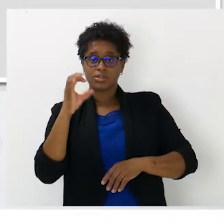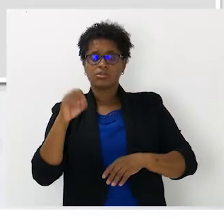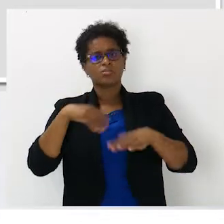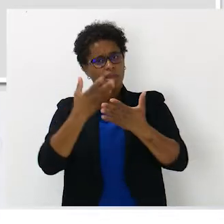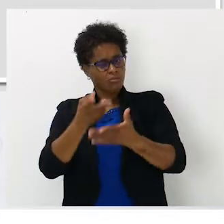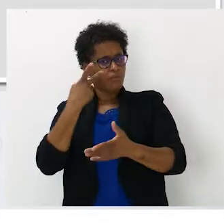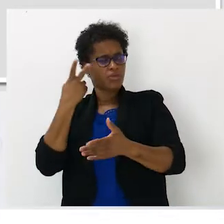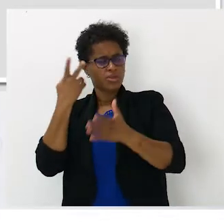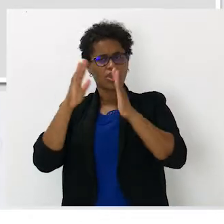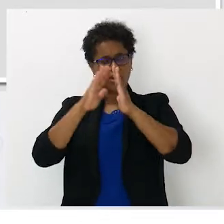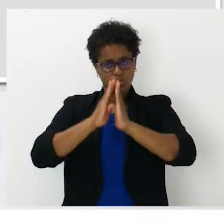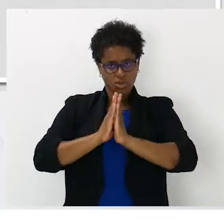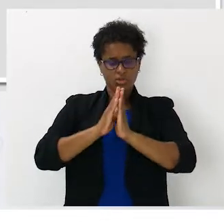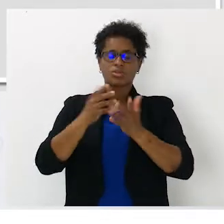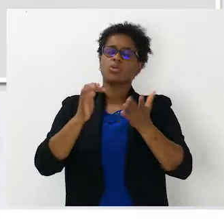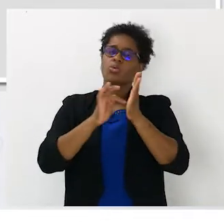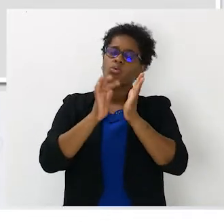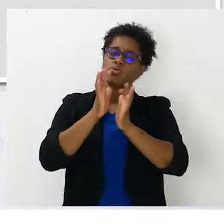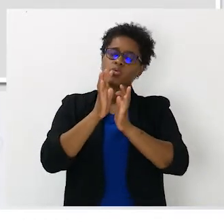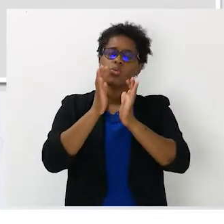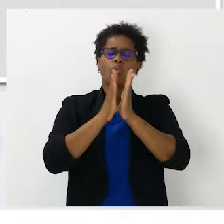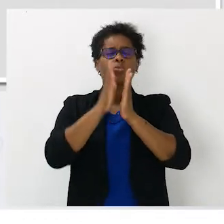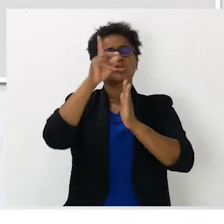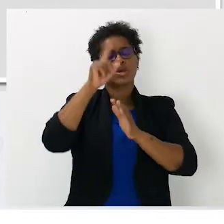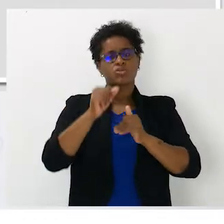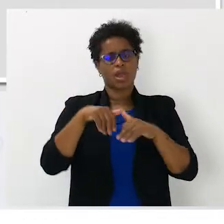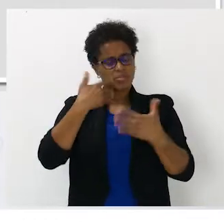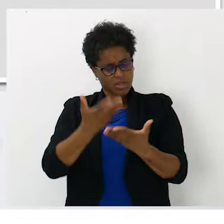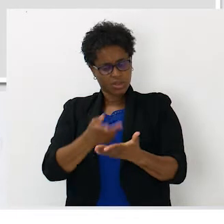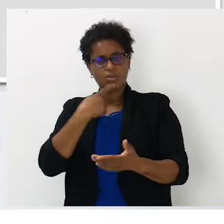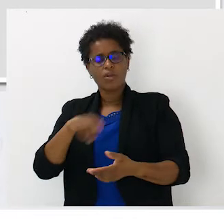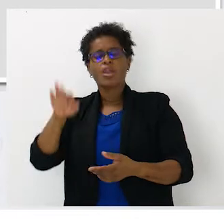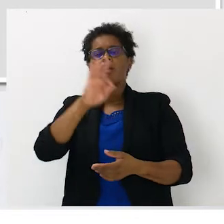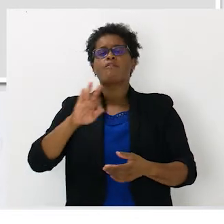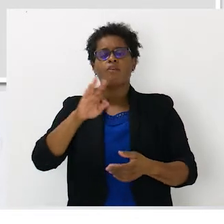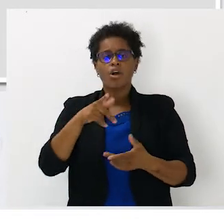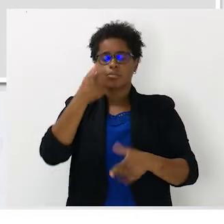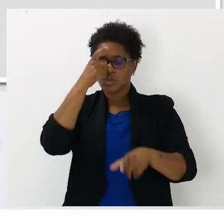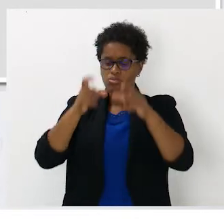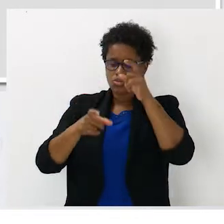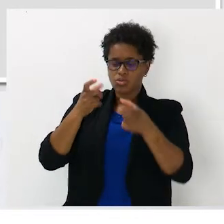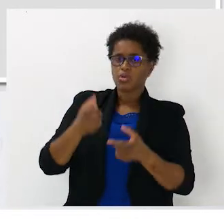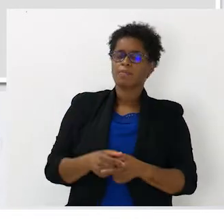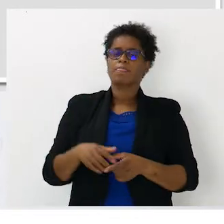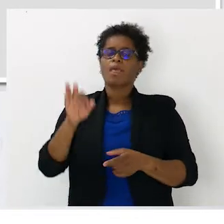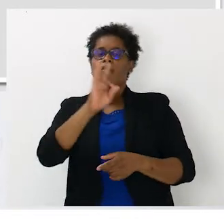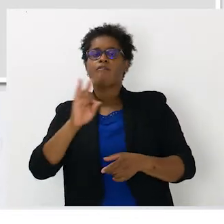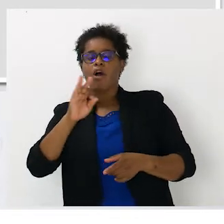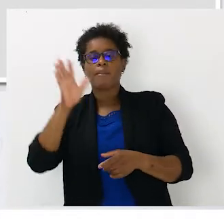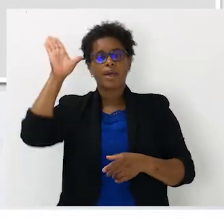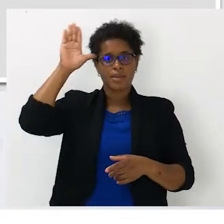religiosa. Portanto, os deuses eram representados na forma humana, na forma